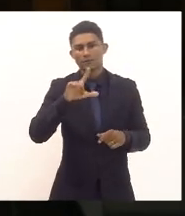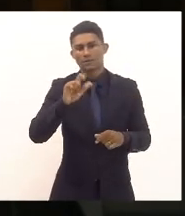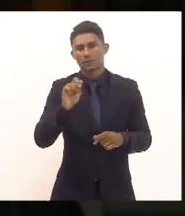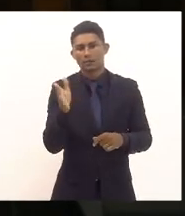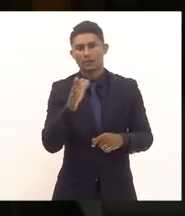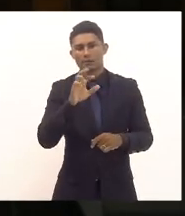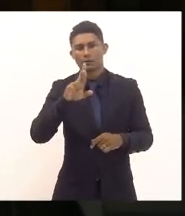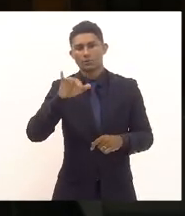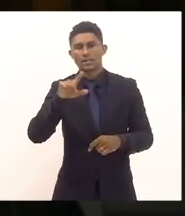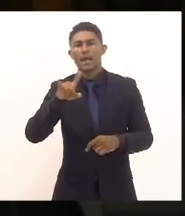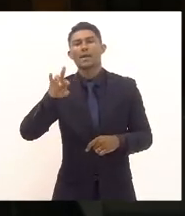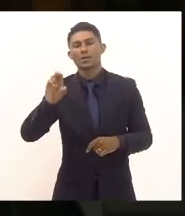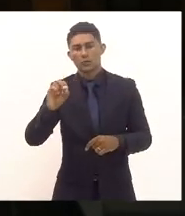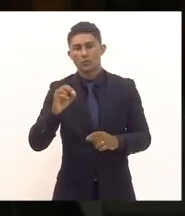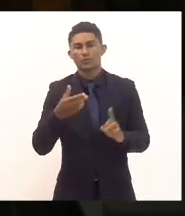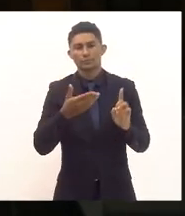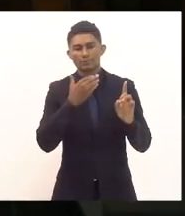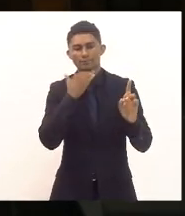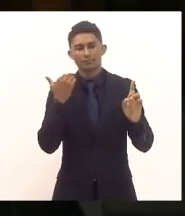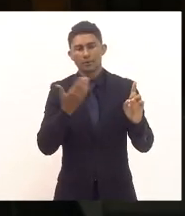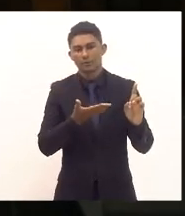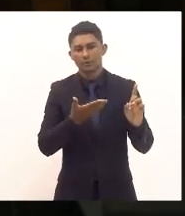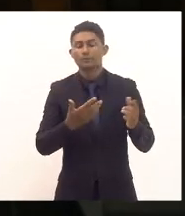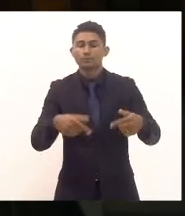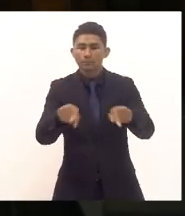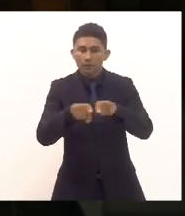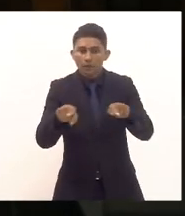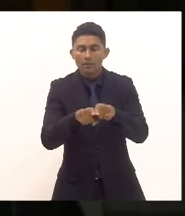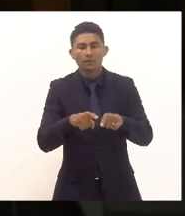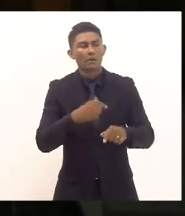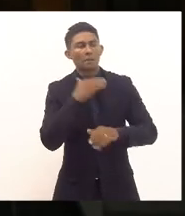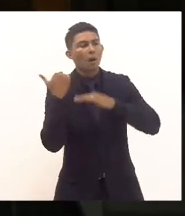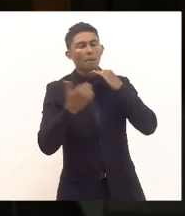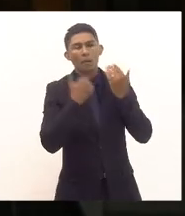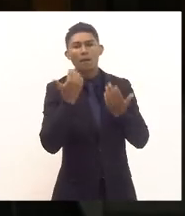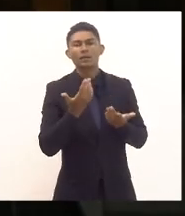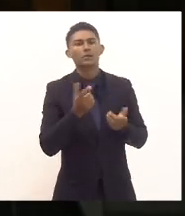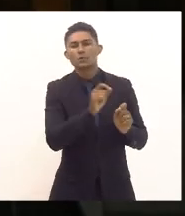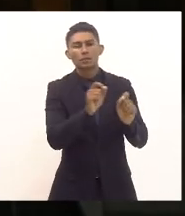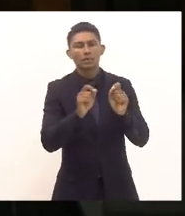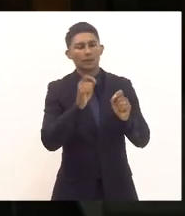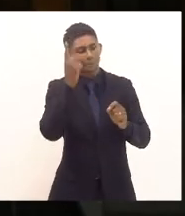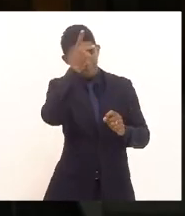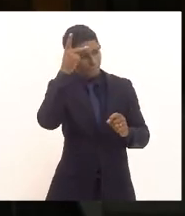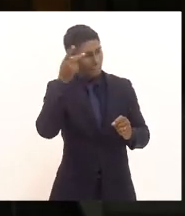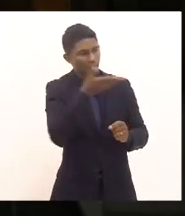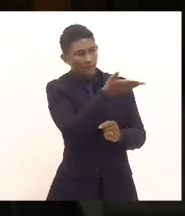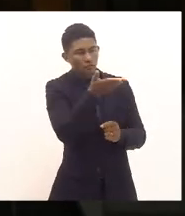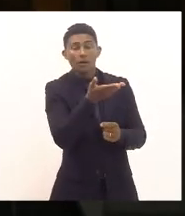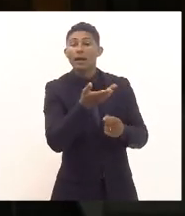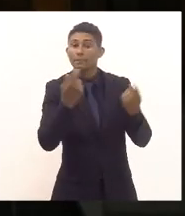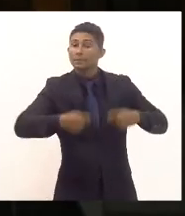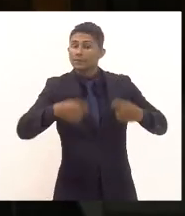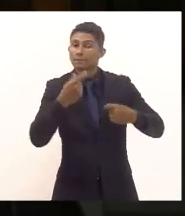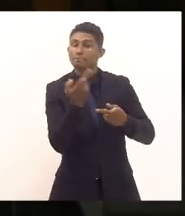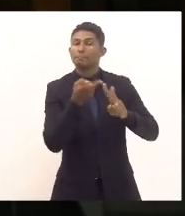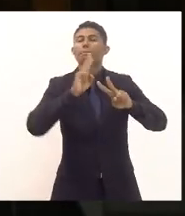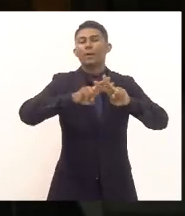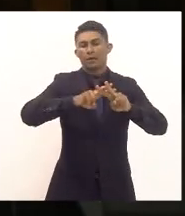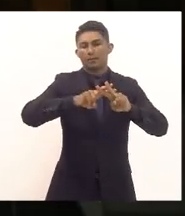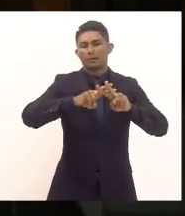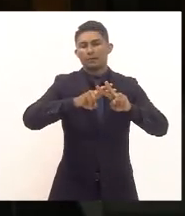Cruzeiro e levando à morte de necessárias de pessoas que deverão ser presas e julgadas